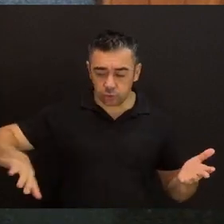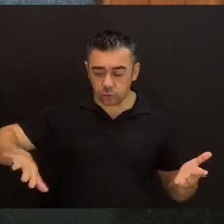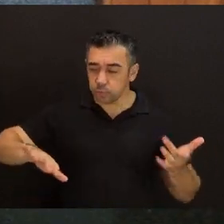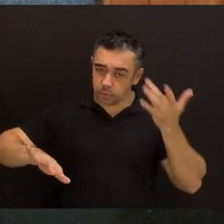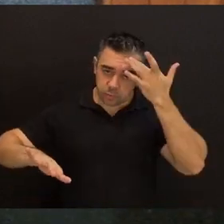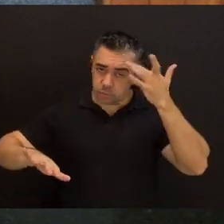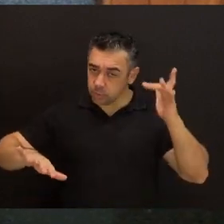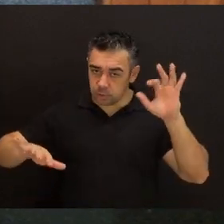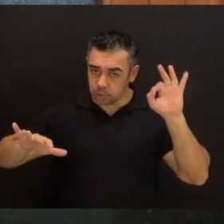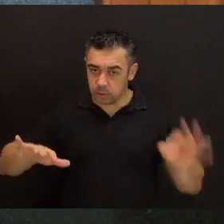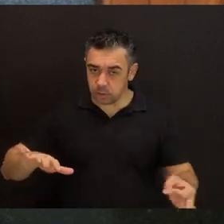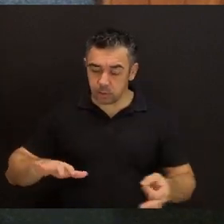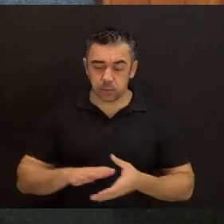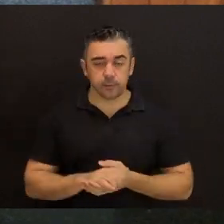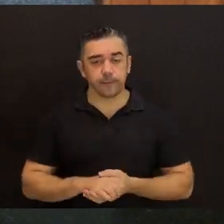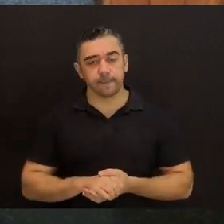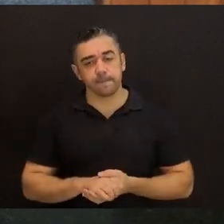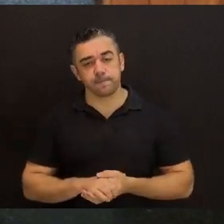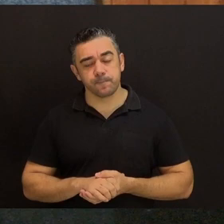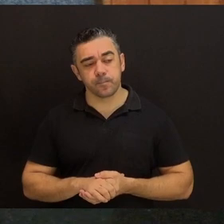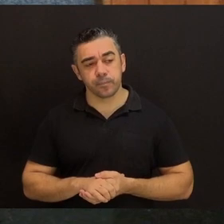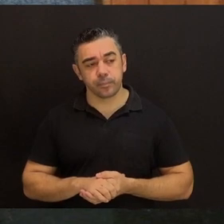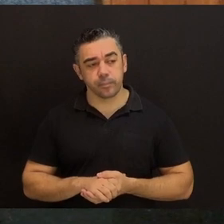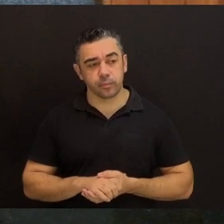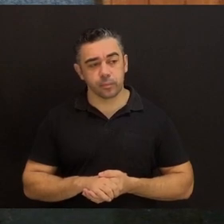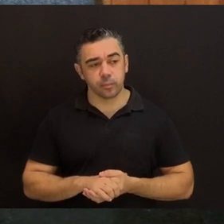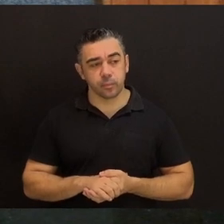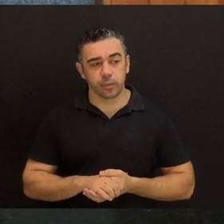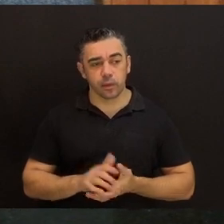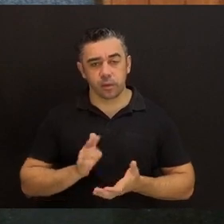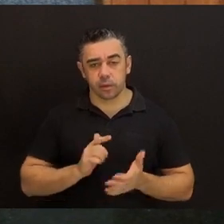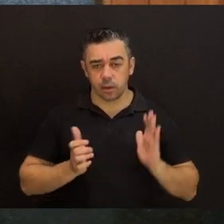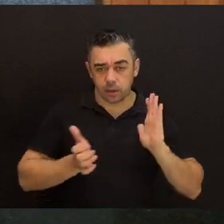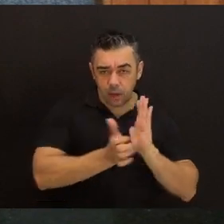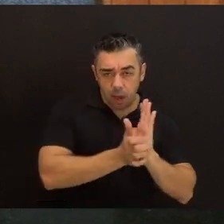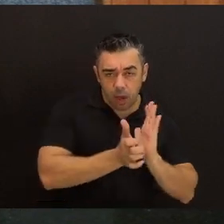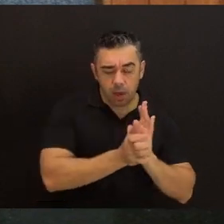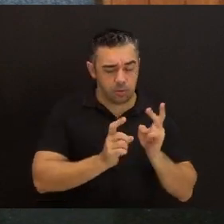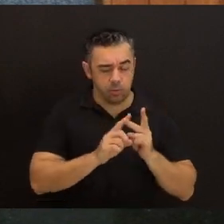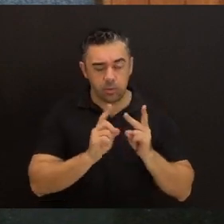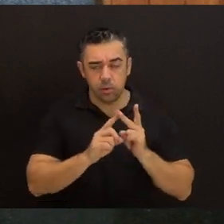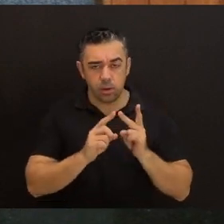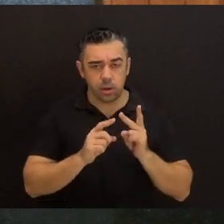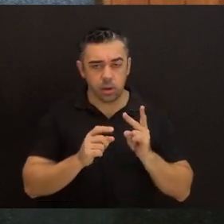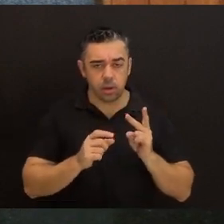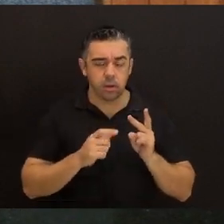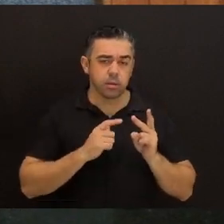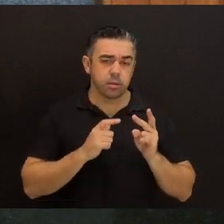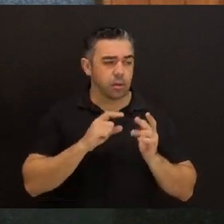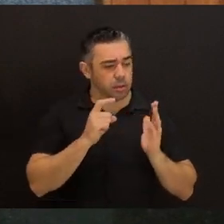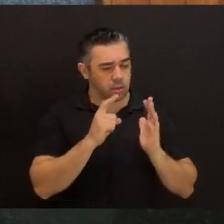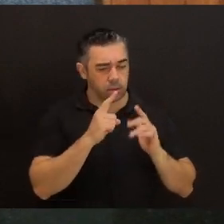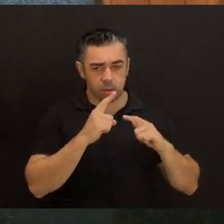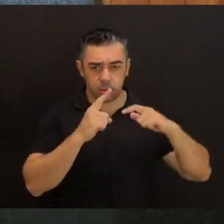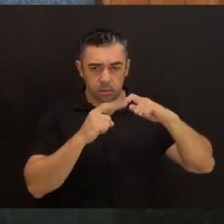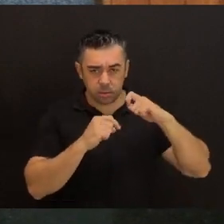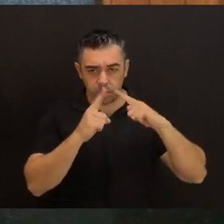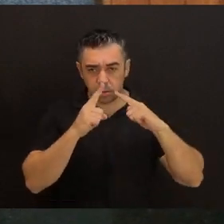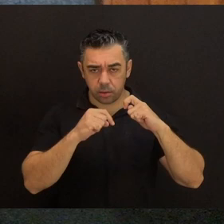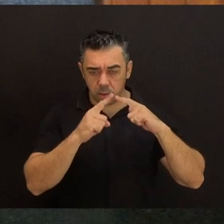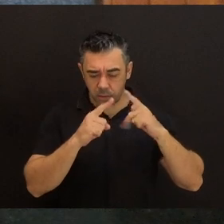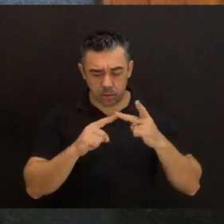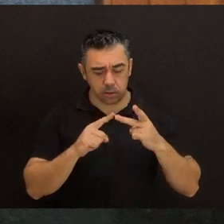não tínhamos a certeza nós não tínhamos a certeza das válvulas de descarga interruptores vários objetos aquelas gavetinhas